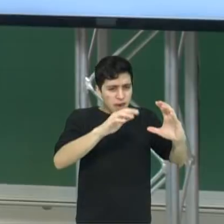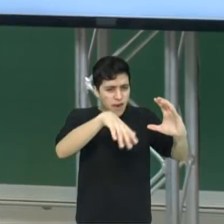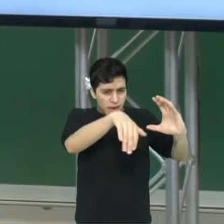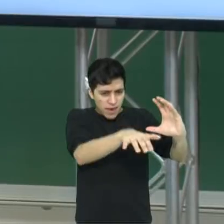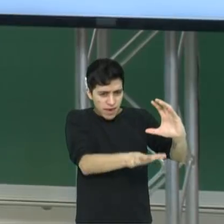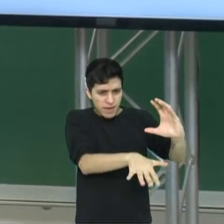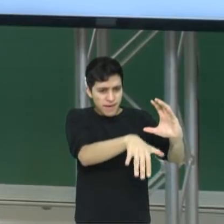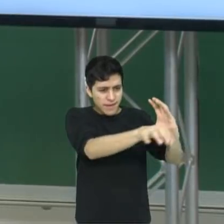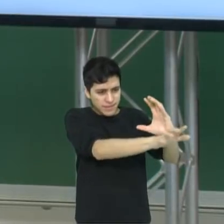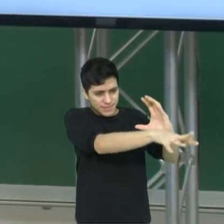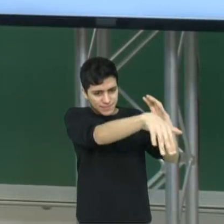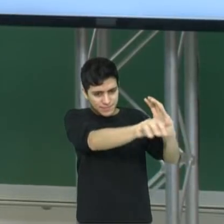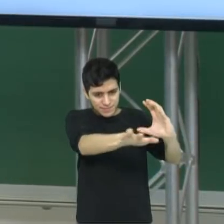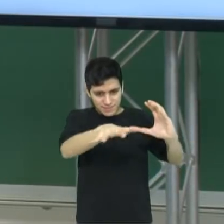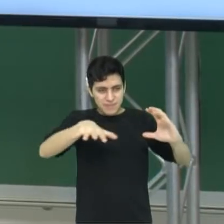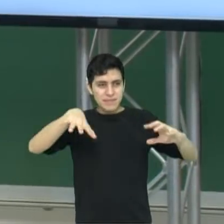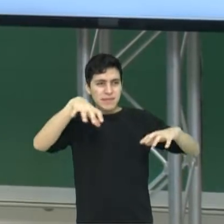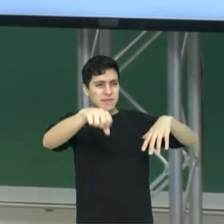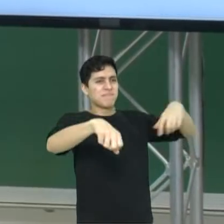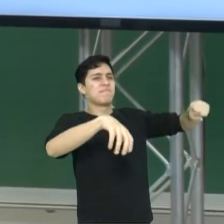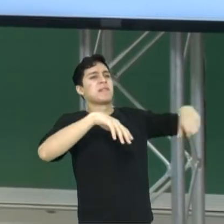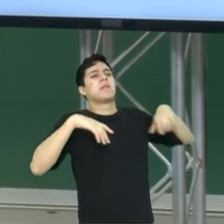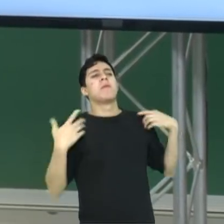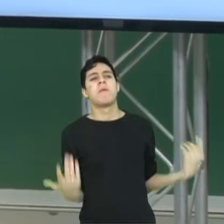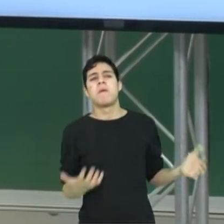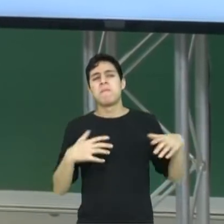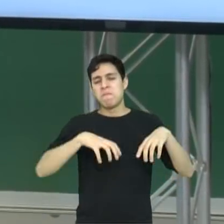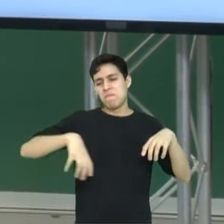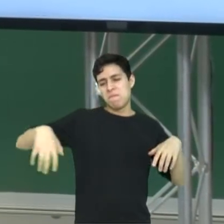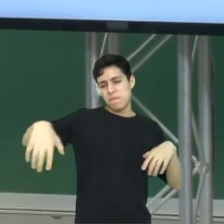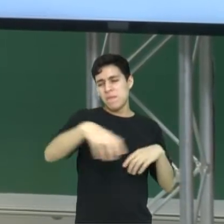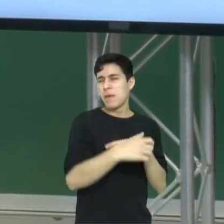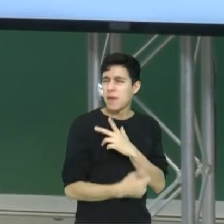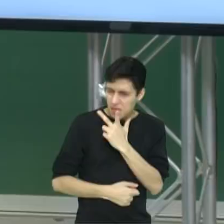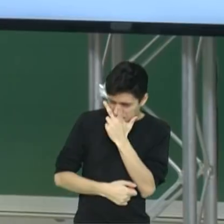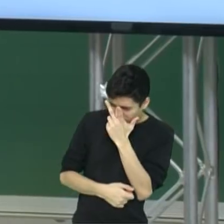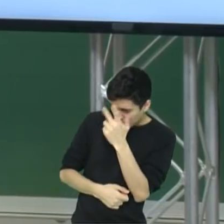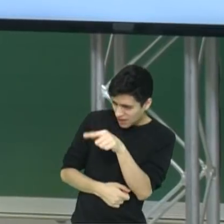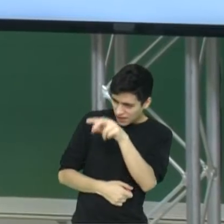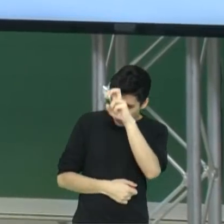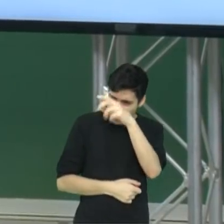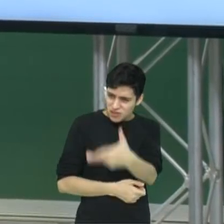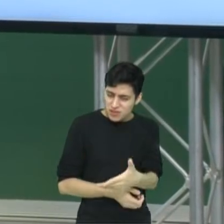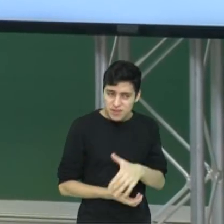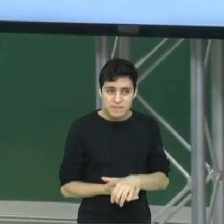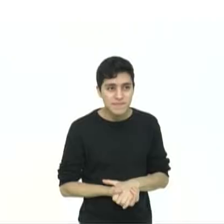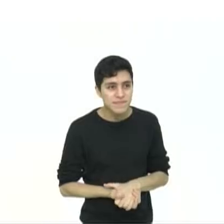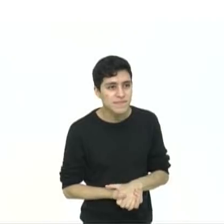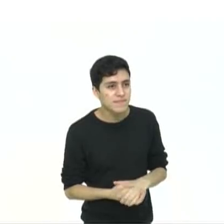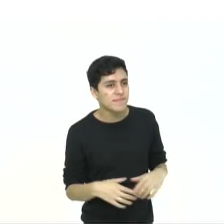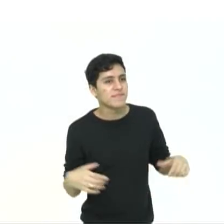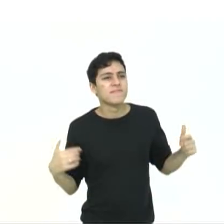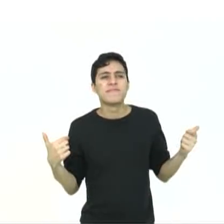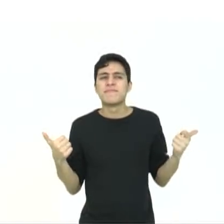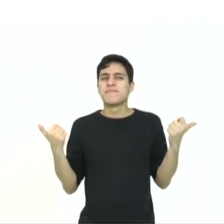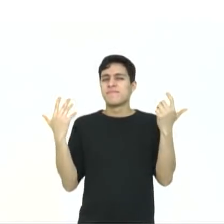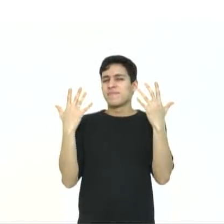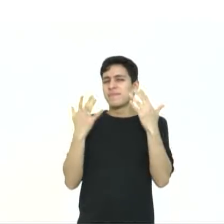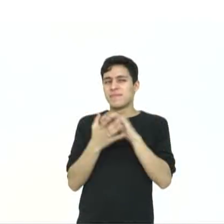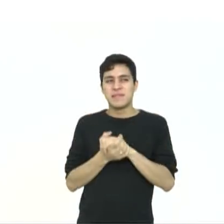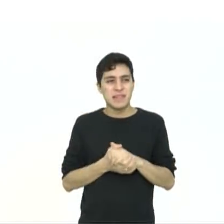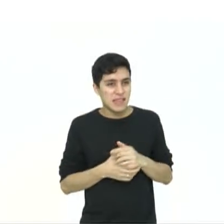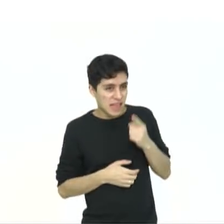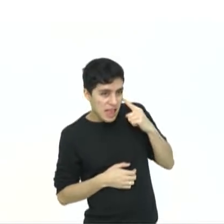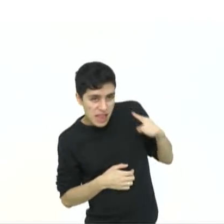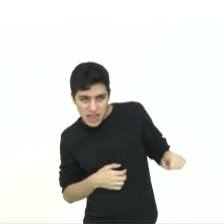com tentáculos pegando quais regiões? Ó, professor, parece o Egito ali, ó, tá escrito, ó. Bom. Parabéns. Olha o